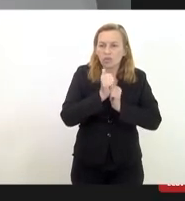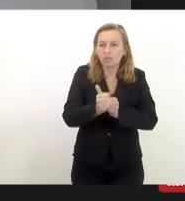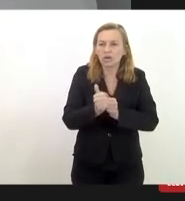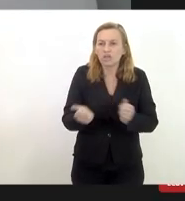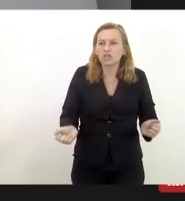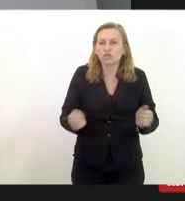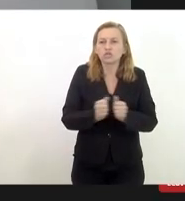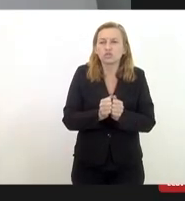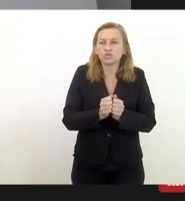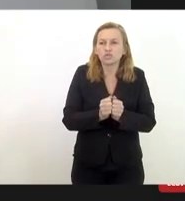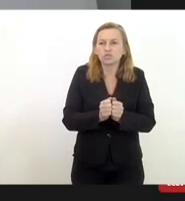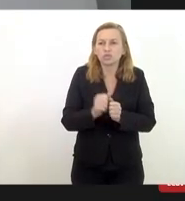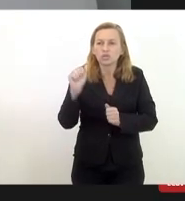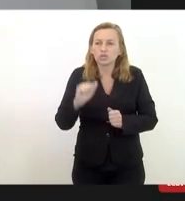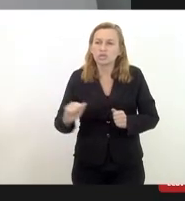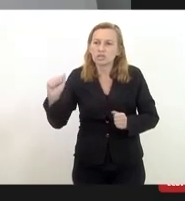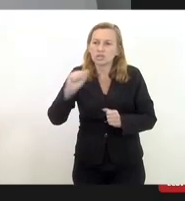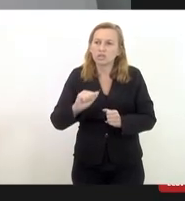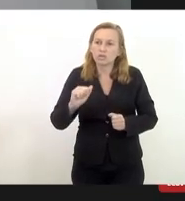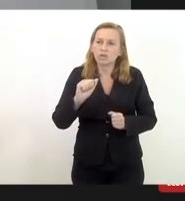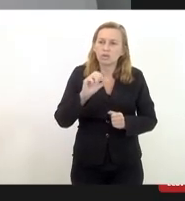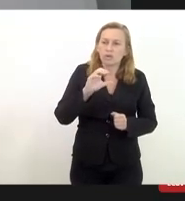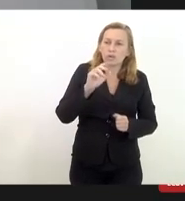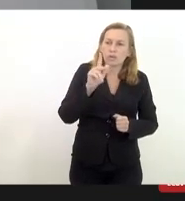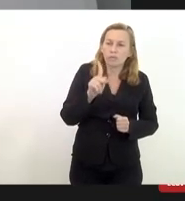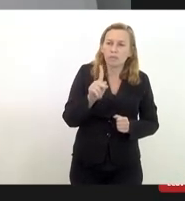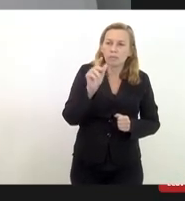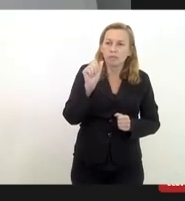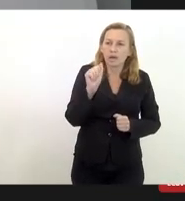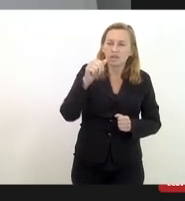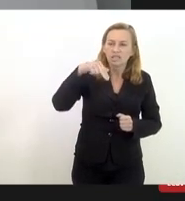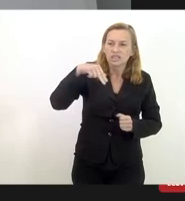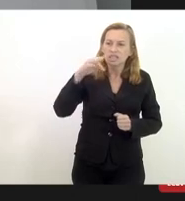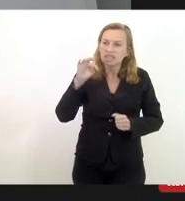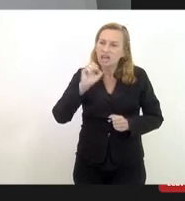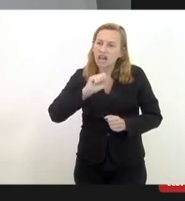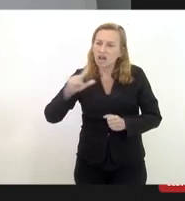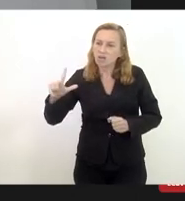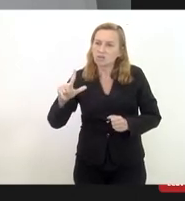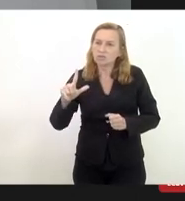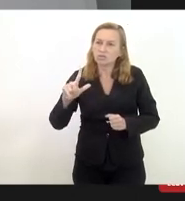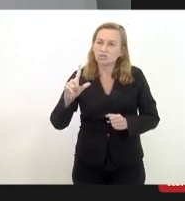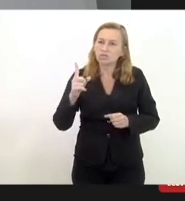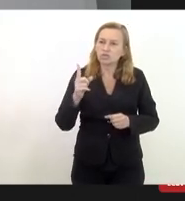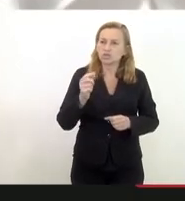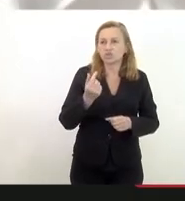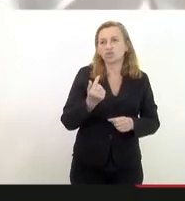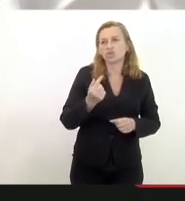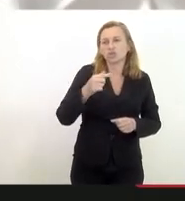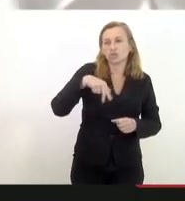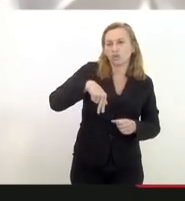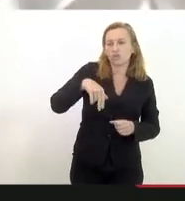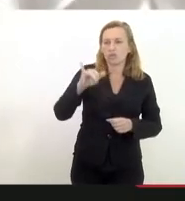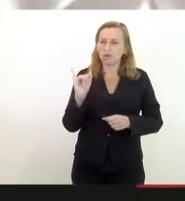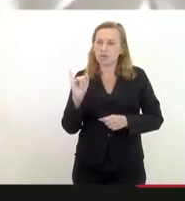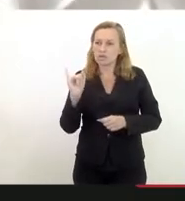à Associação de Mulheres do Pantanal de Nova Iguaçu, resgatando aqui a importância do trabalho comunitário,